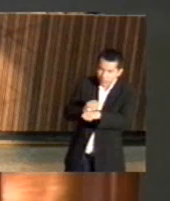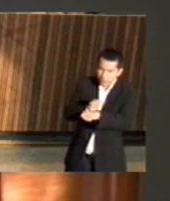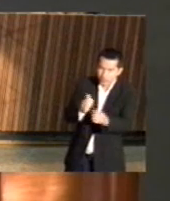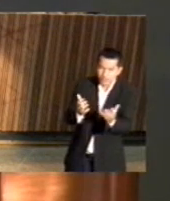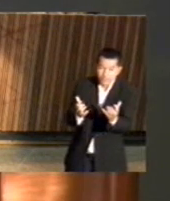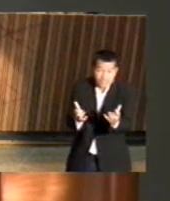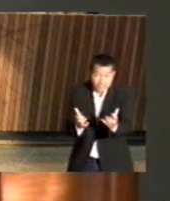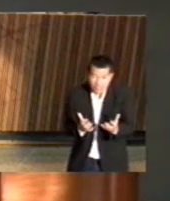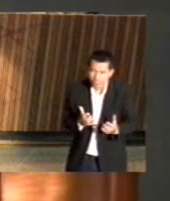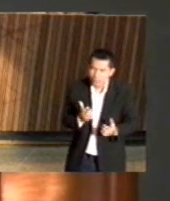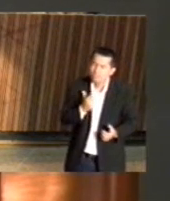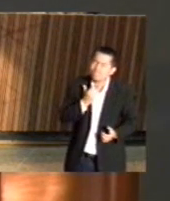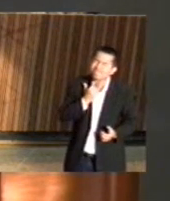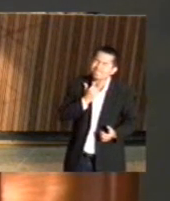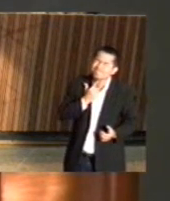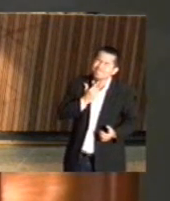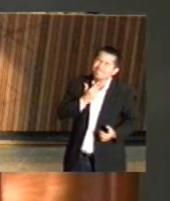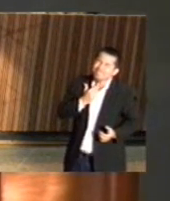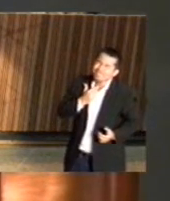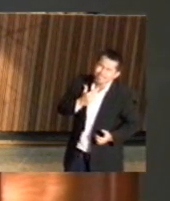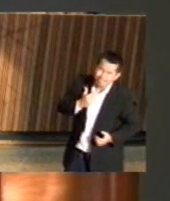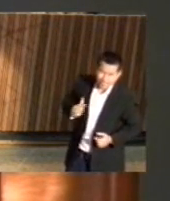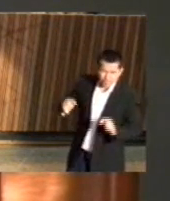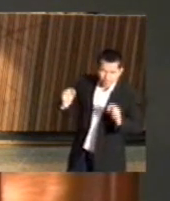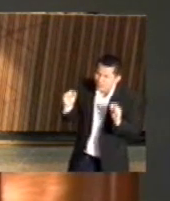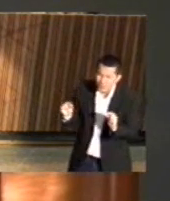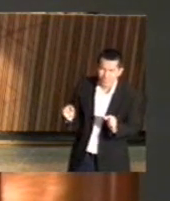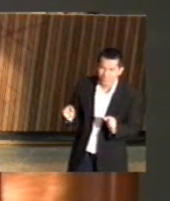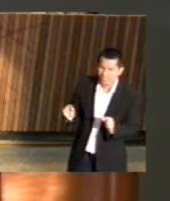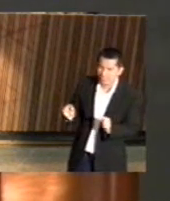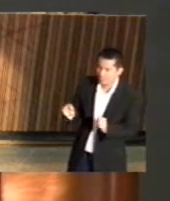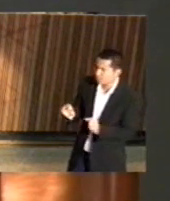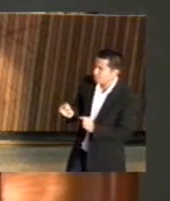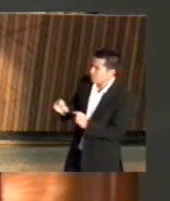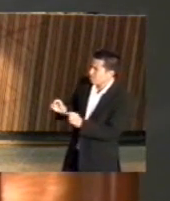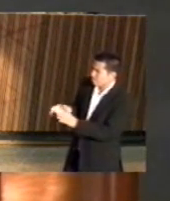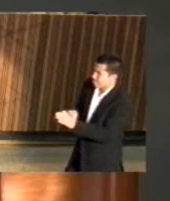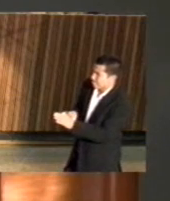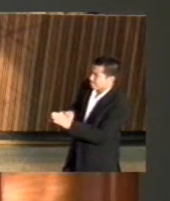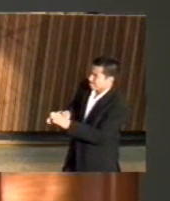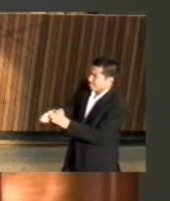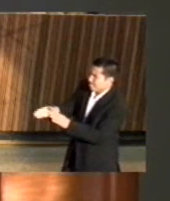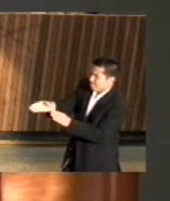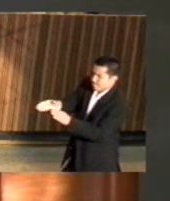desejar a qualquer custo ser um pacificador.